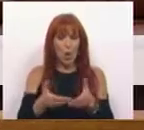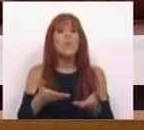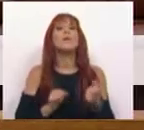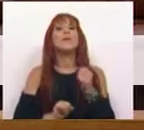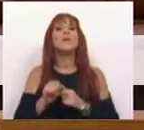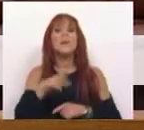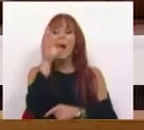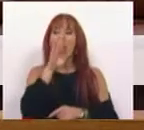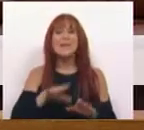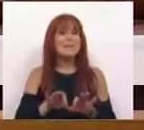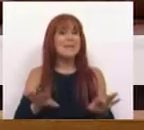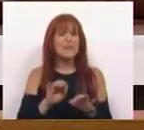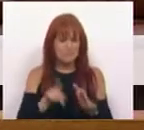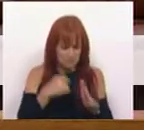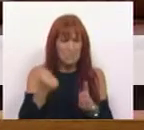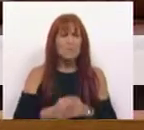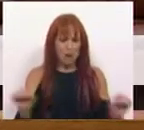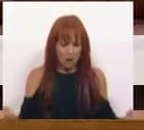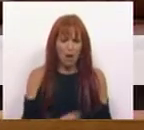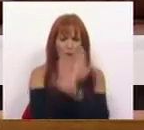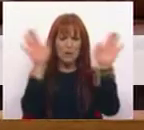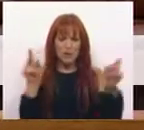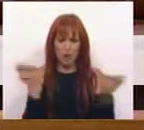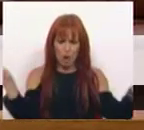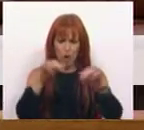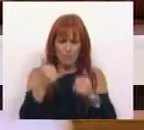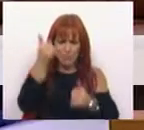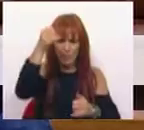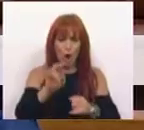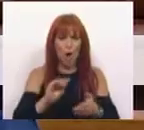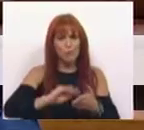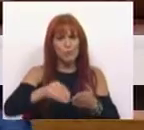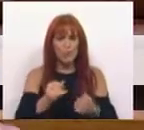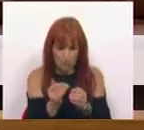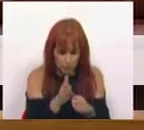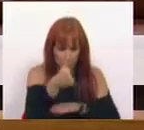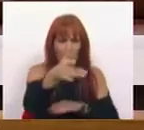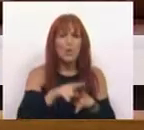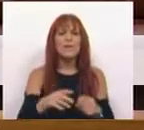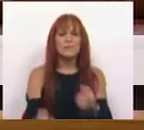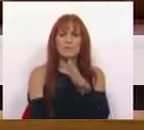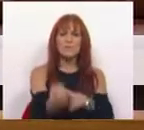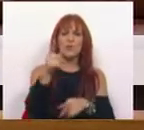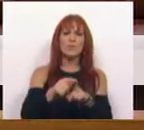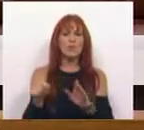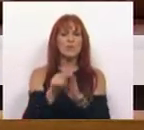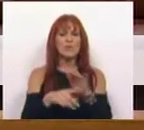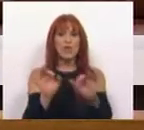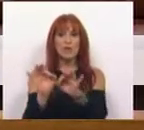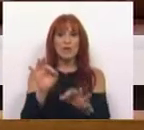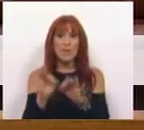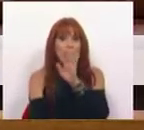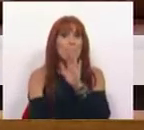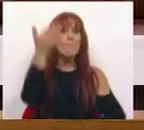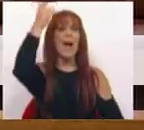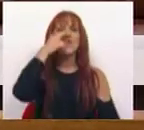trabalho, aplicar de forma efetiva e inequívoca a renovação automática dessas convenções e fazer renascer o princípio do tratamento